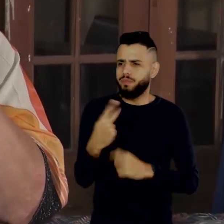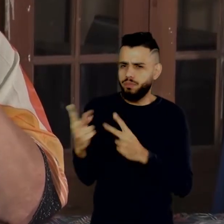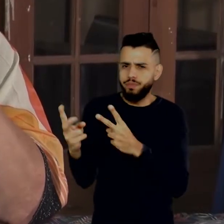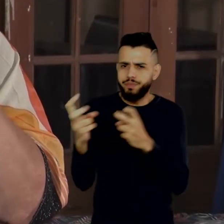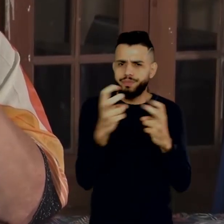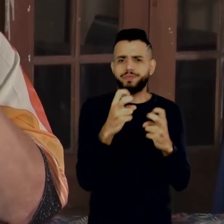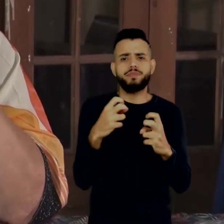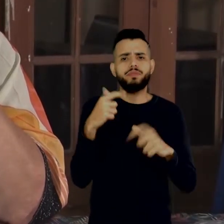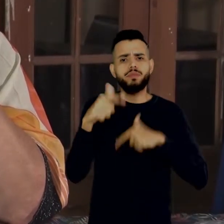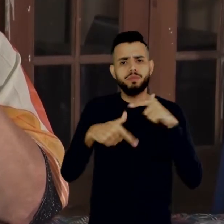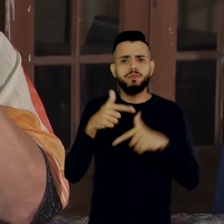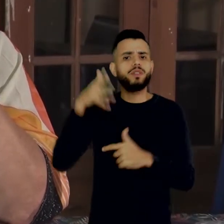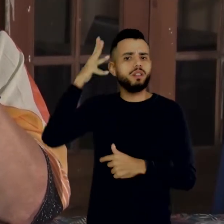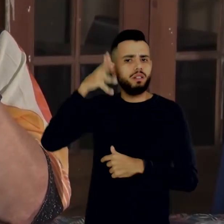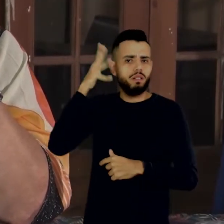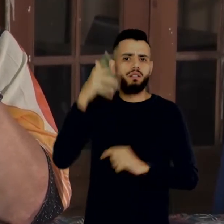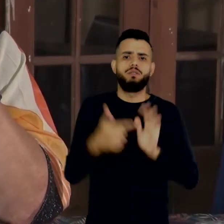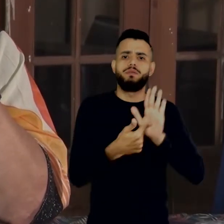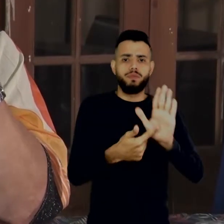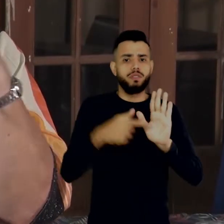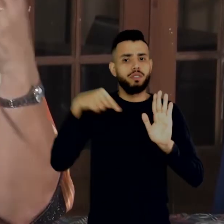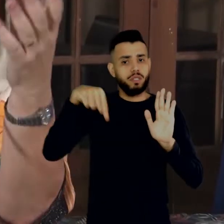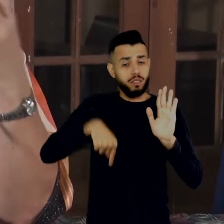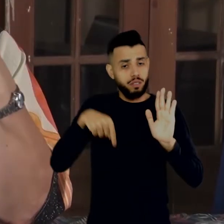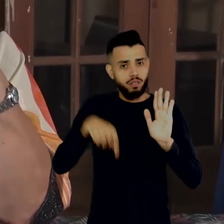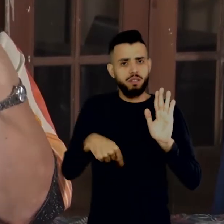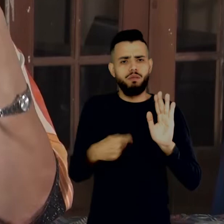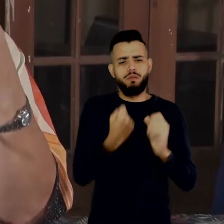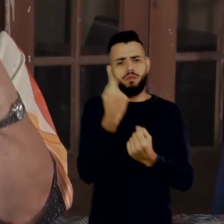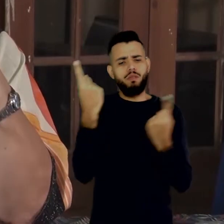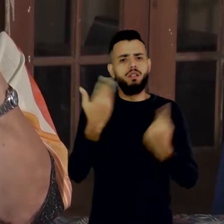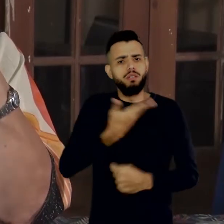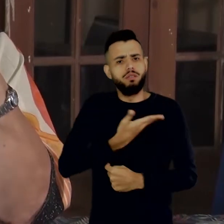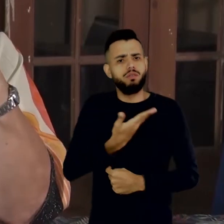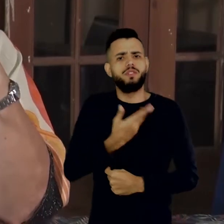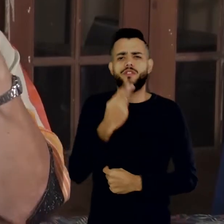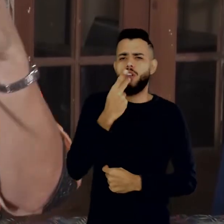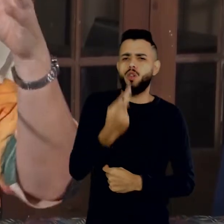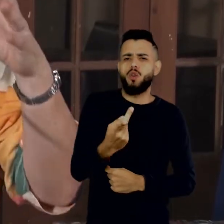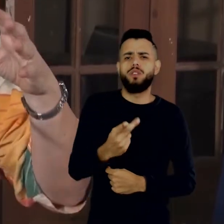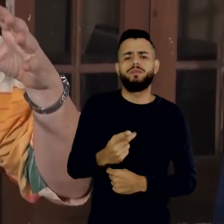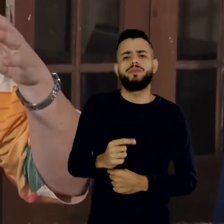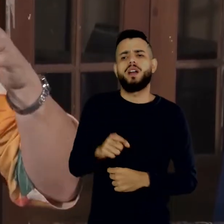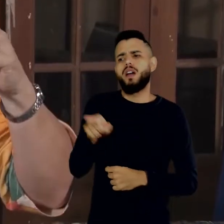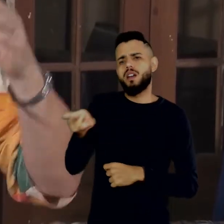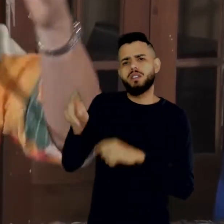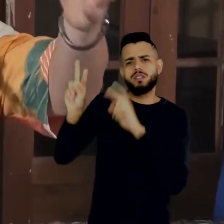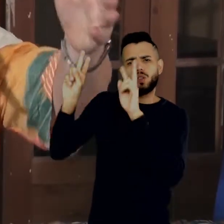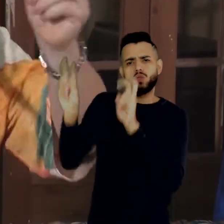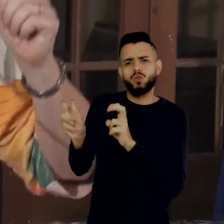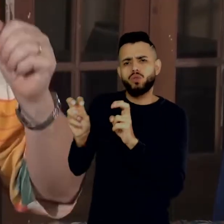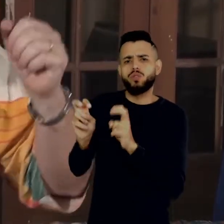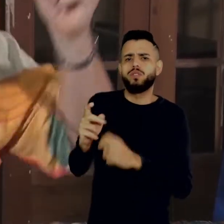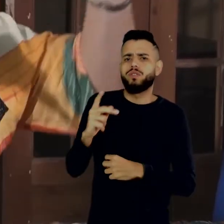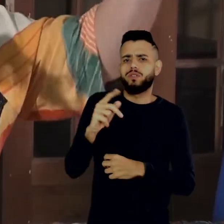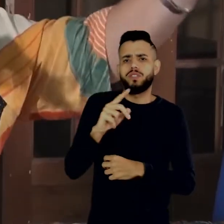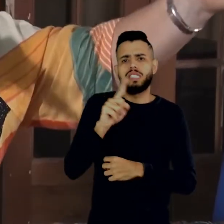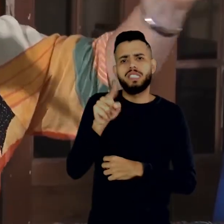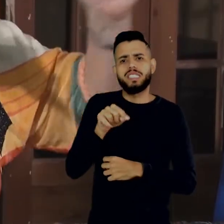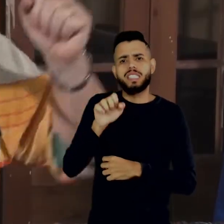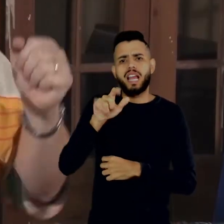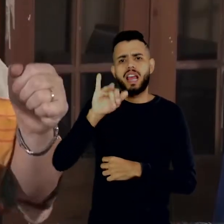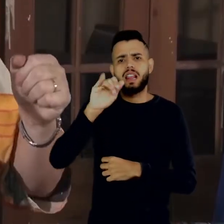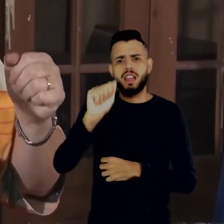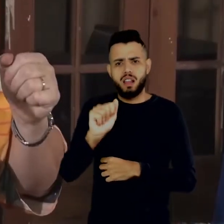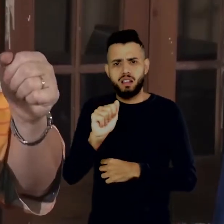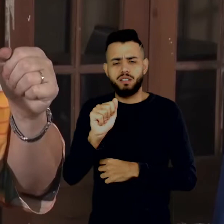foram apresentados aqui, né? Alguns dos nossos colegas mencionaram aquela questão, sobre esse assunto, fala com a Zélia,